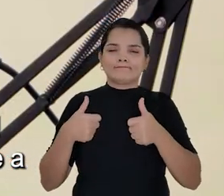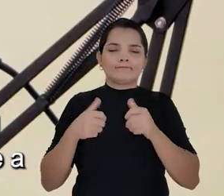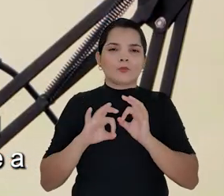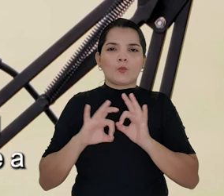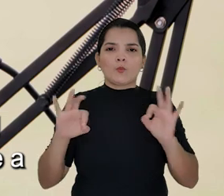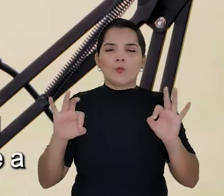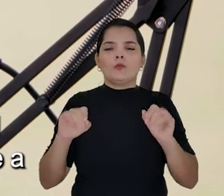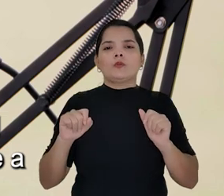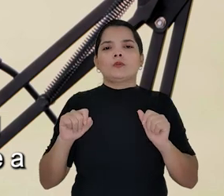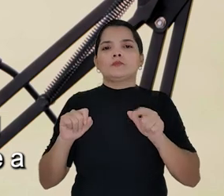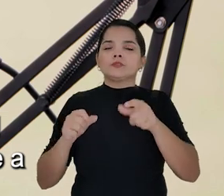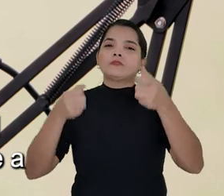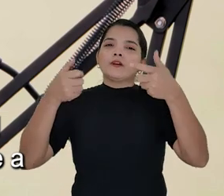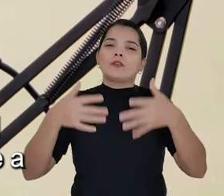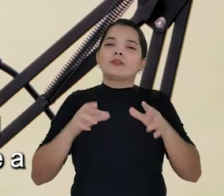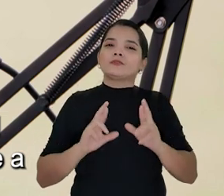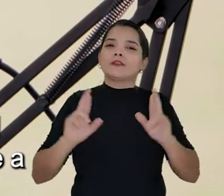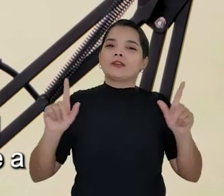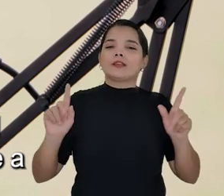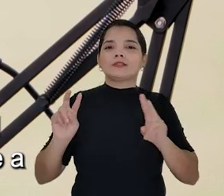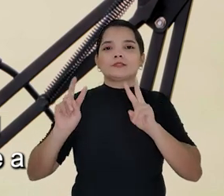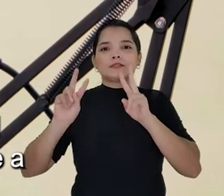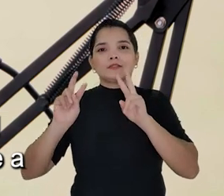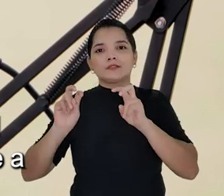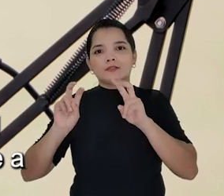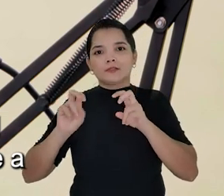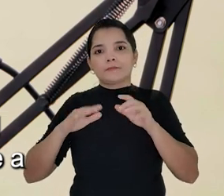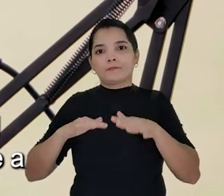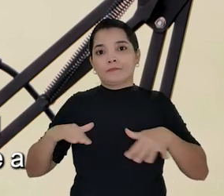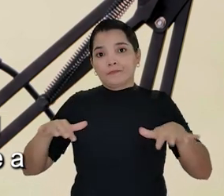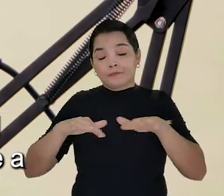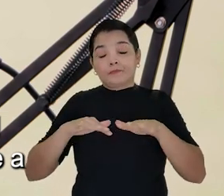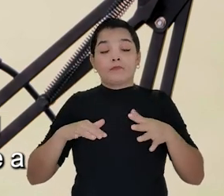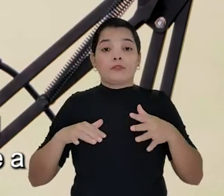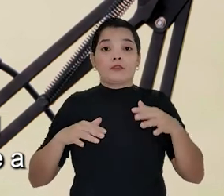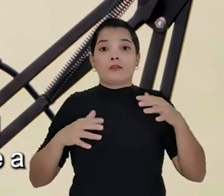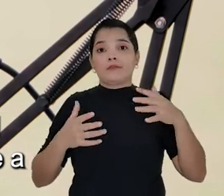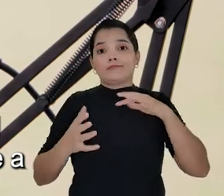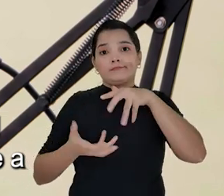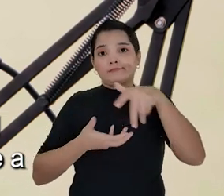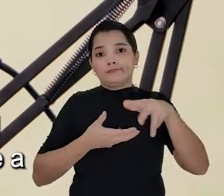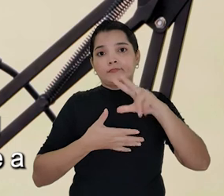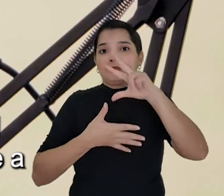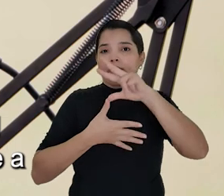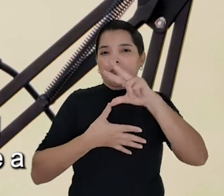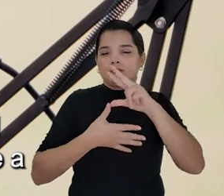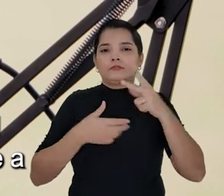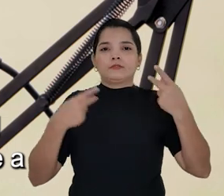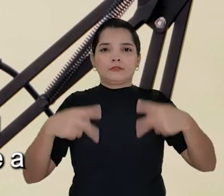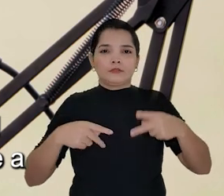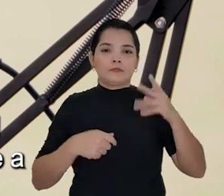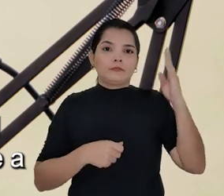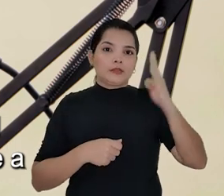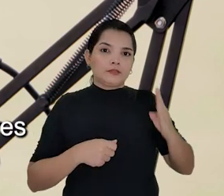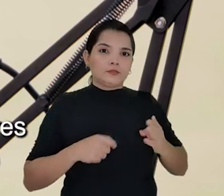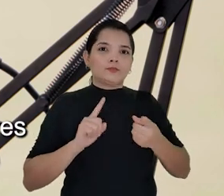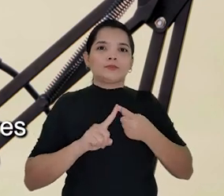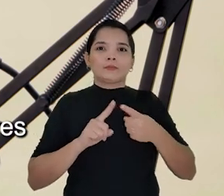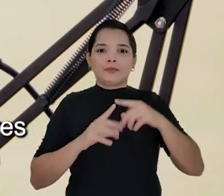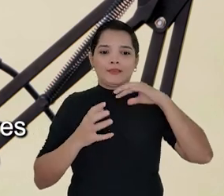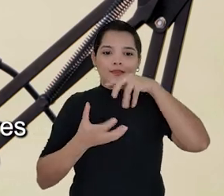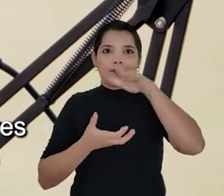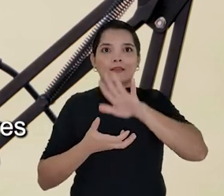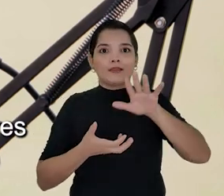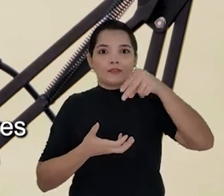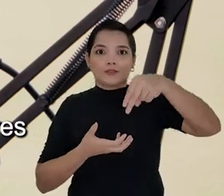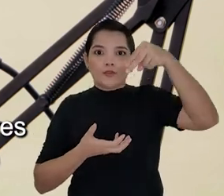que você disse sobre a diferença entre o uso Global América Latina né Brasil e o norte sobre a inversão